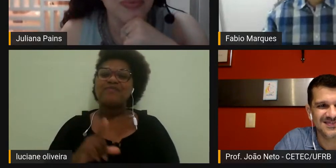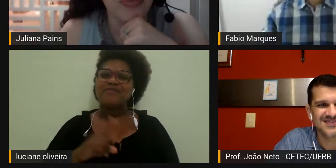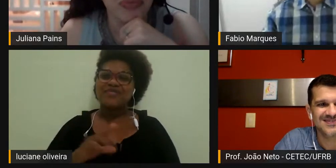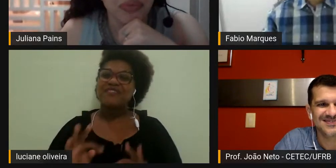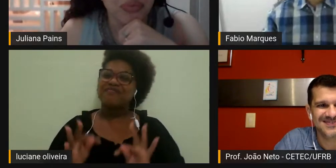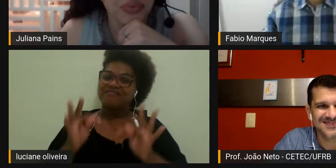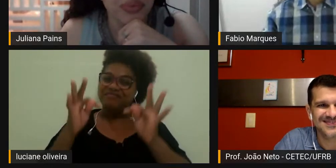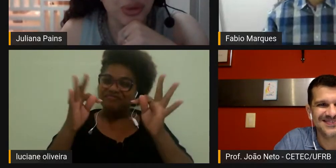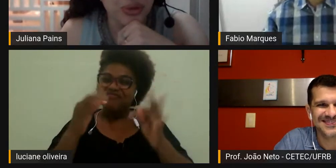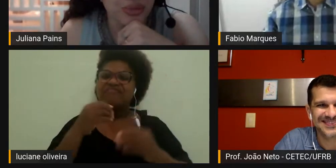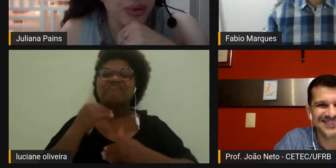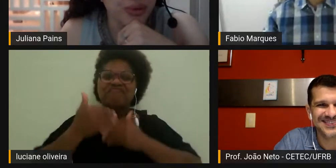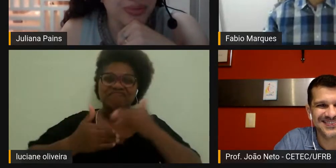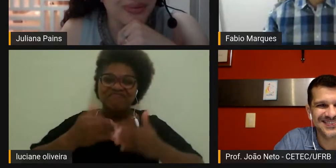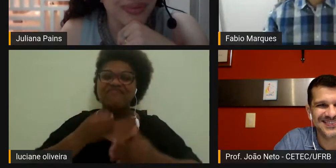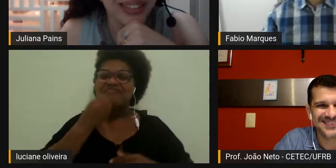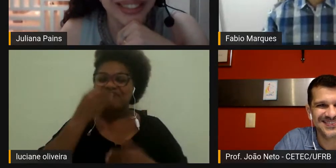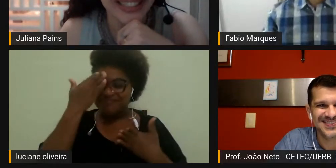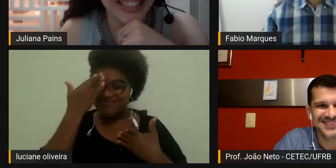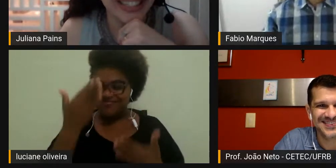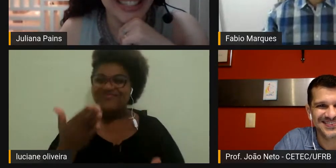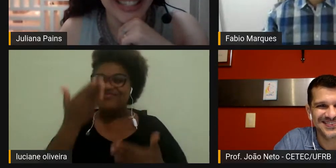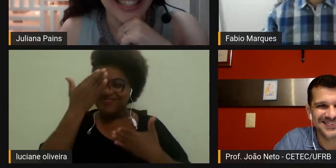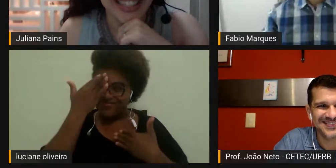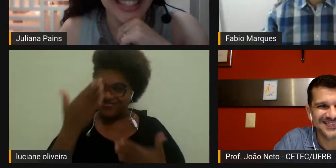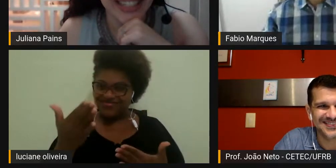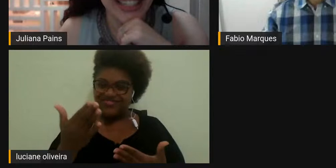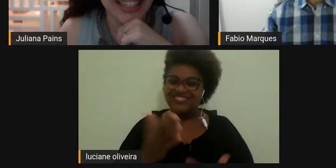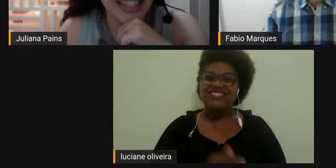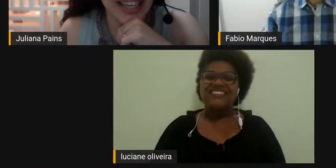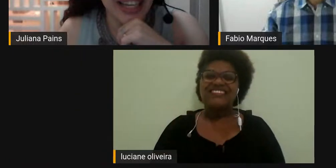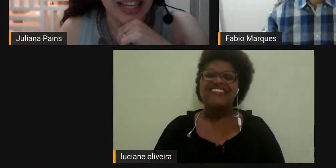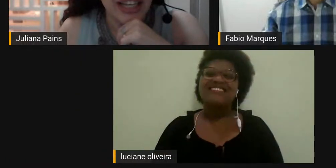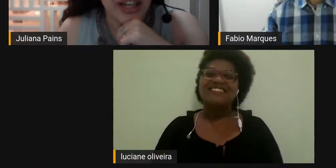desenvolvidas muito grato mesmo